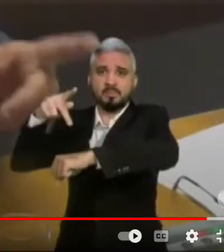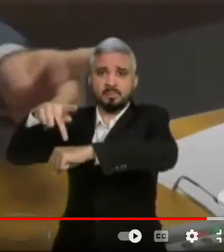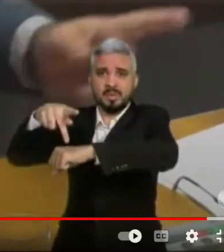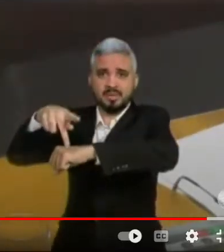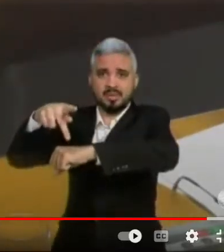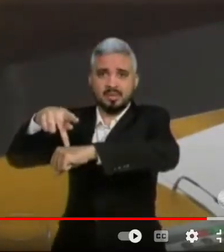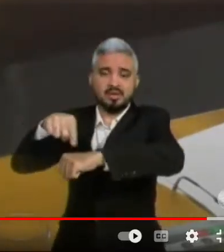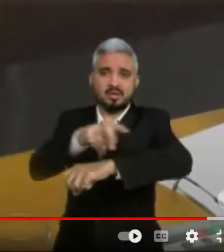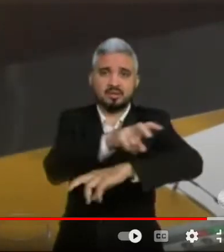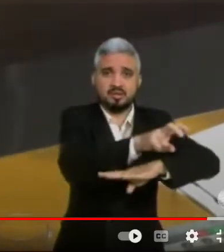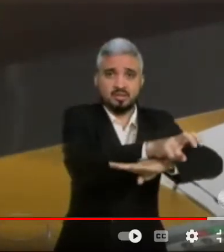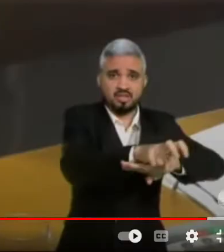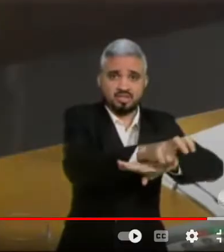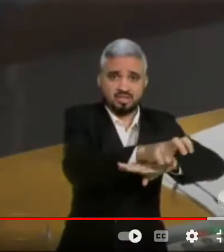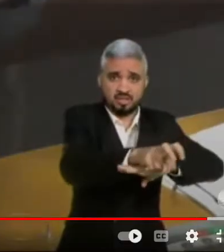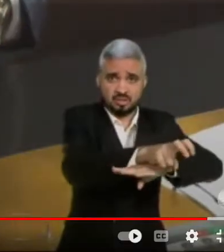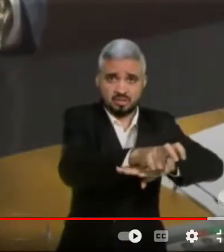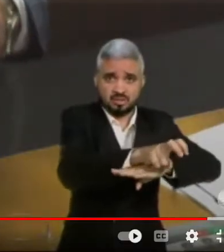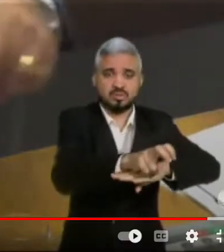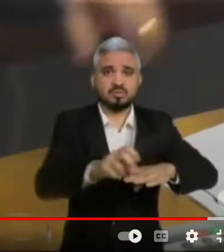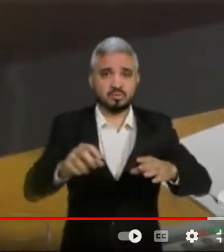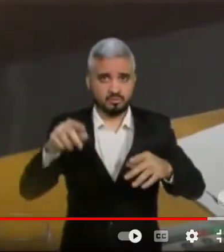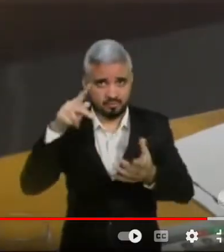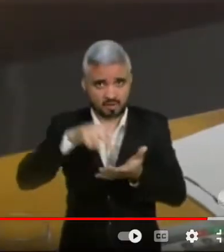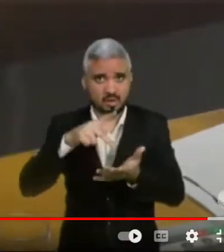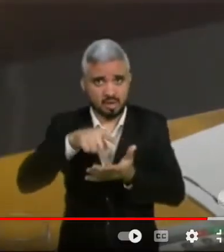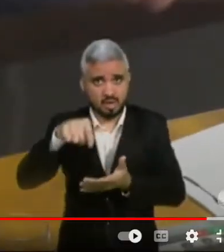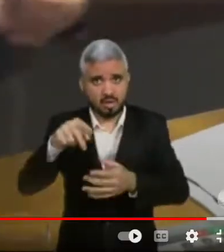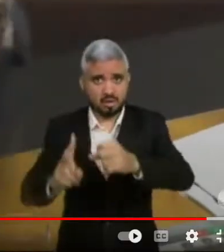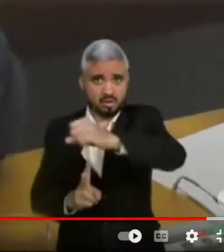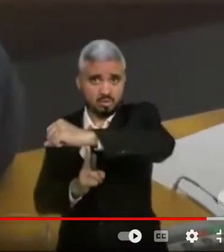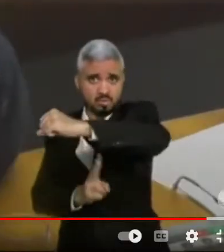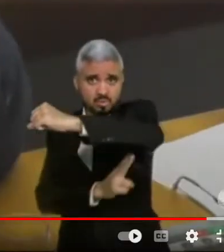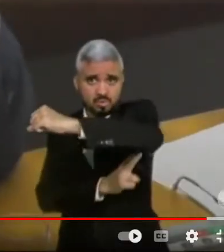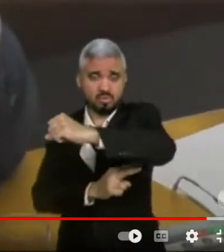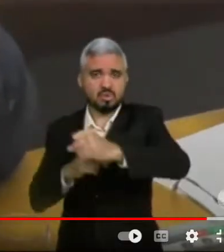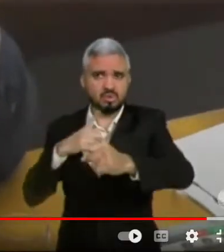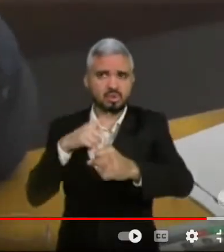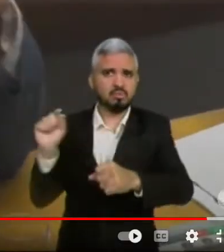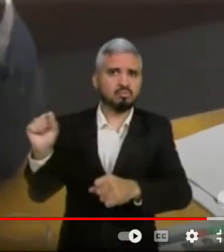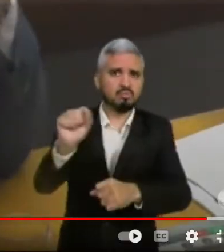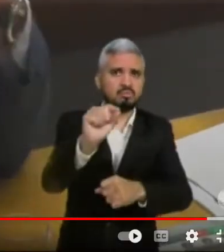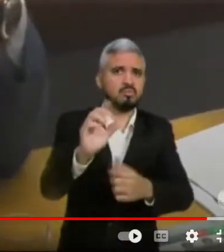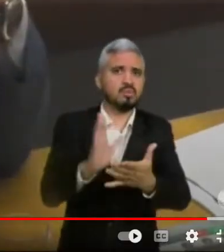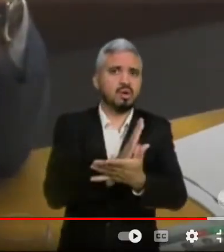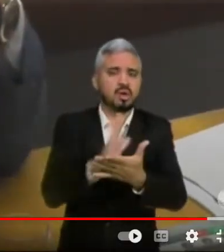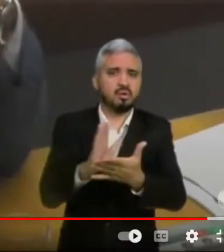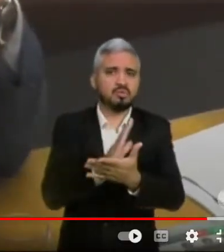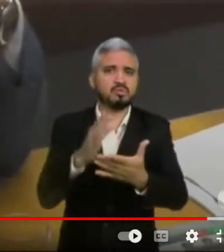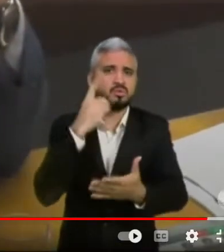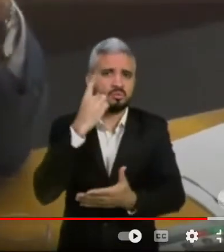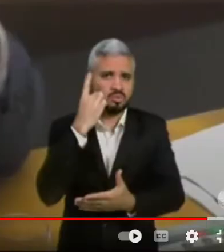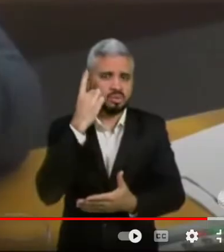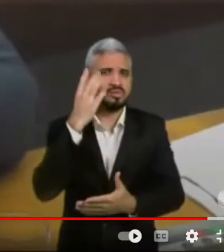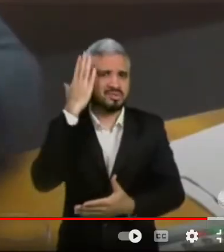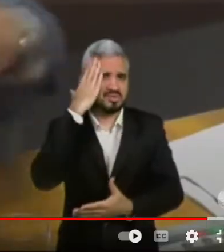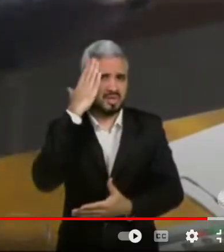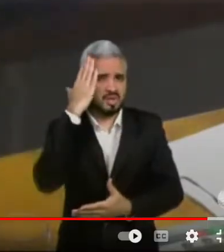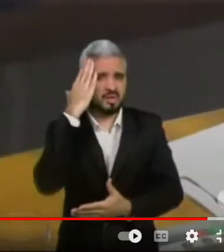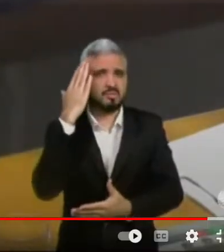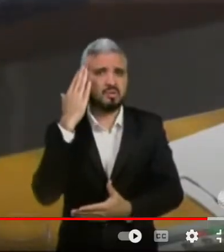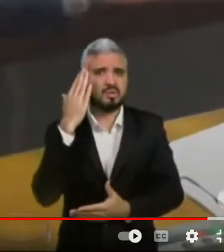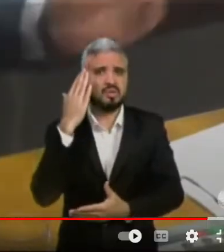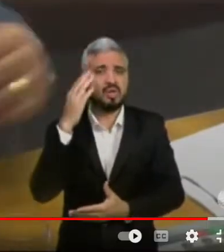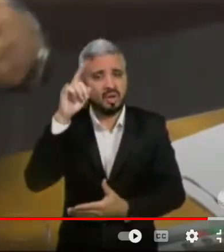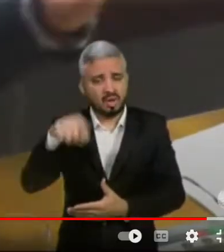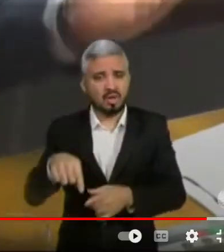aqui da região, o deputado Vinícius está aqui, você está aí, o Cascarinha estava aqui, é para ligar o Médio Mearim. Sim. Tirar aquele